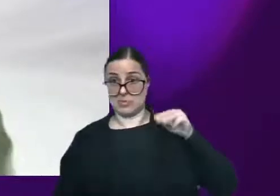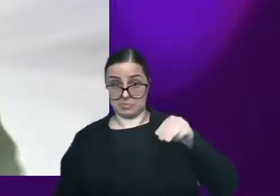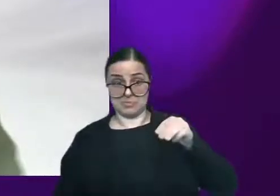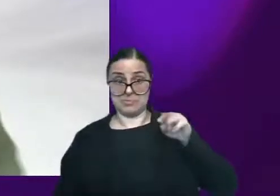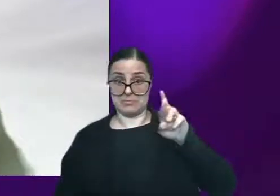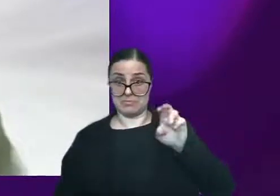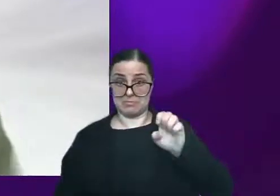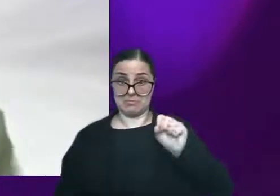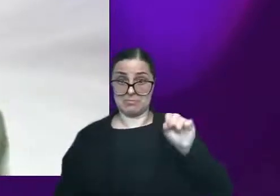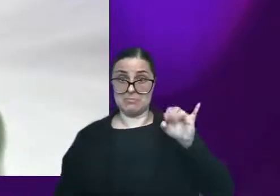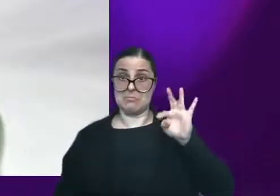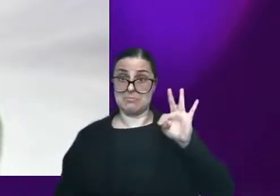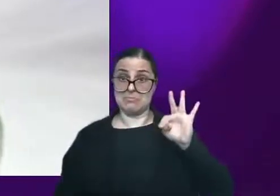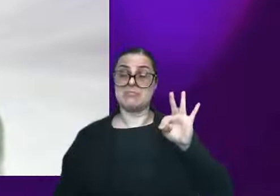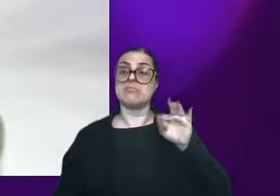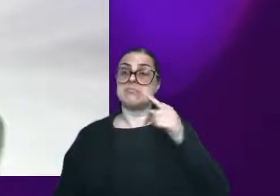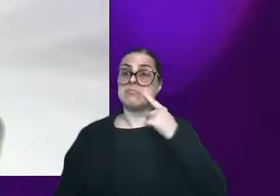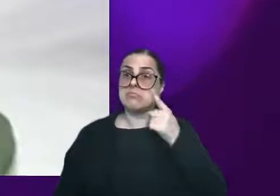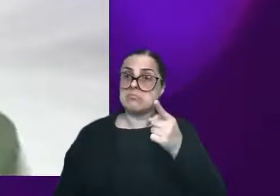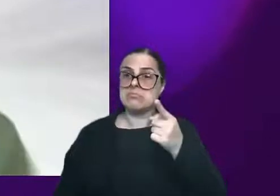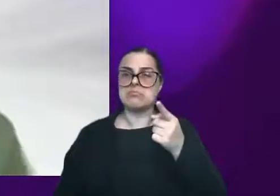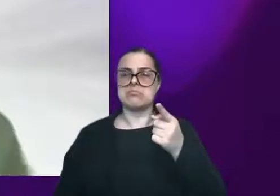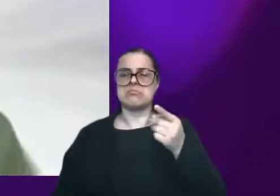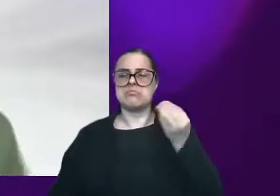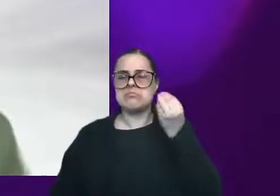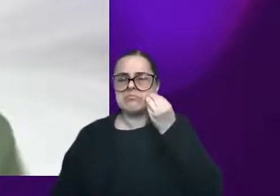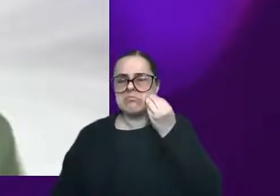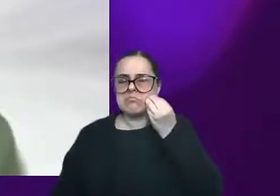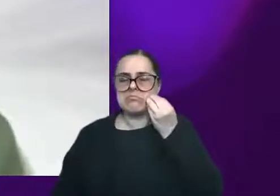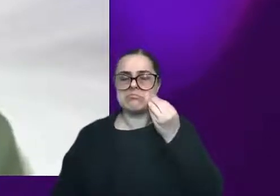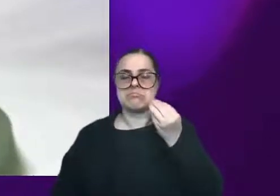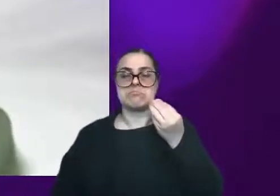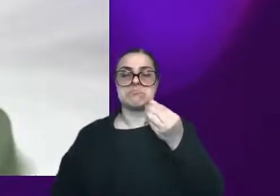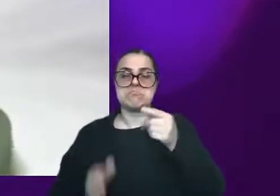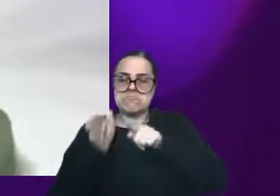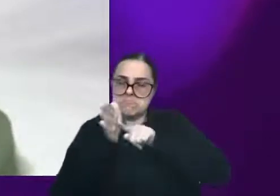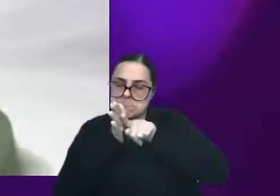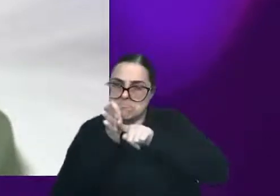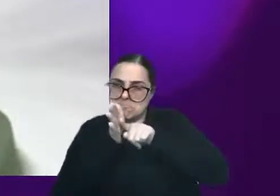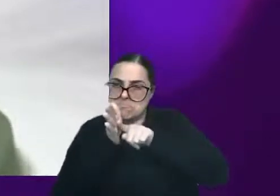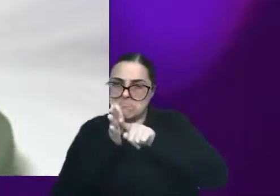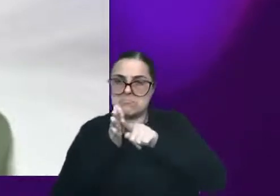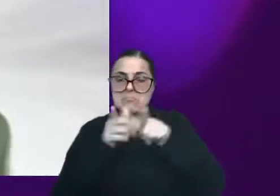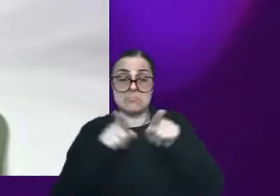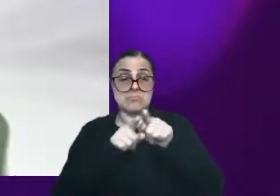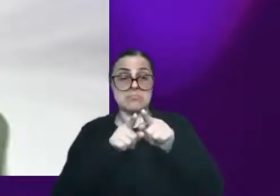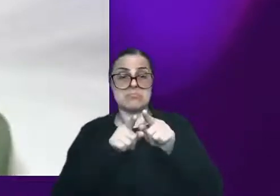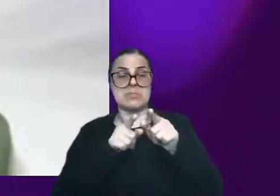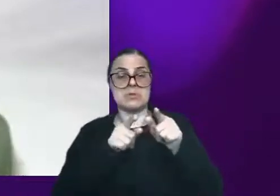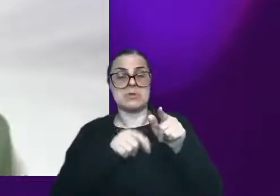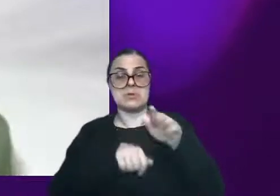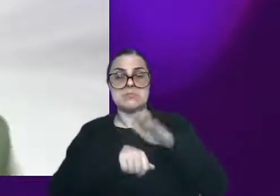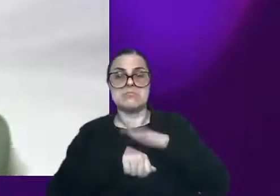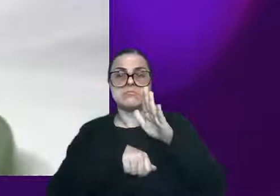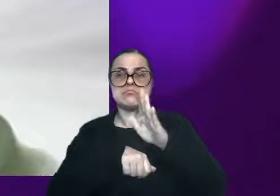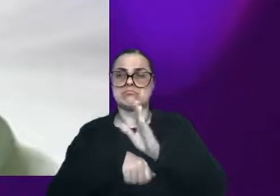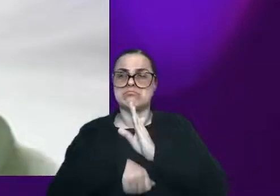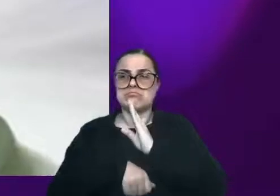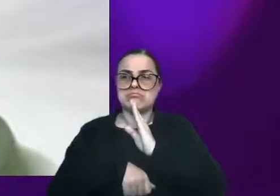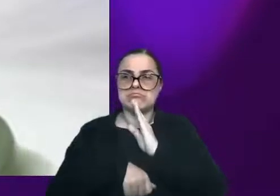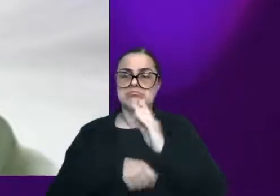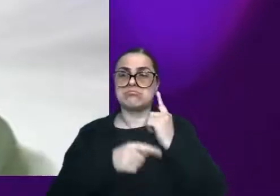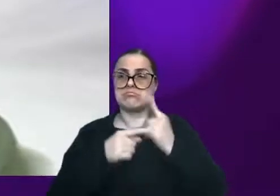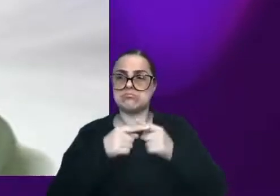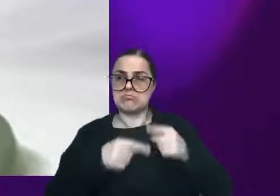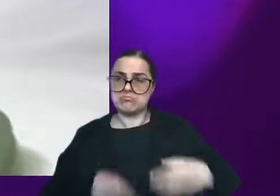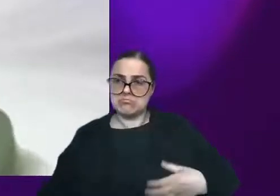estar olhando e buscando até com um pouquinho mais de proximidade, muitas vezes por estar fazendo intervenção no